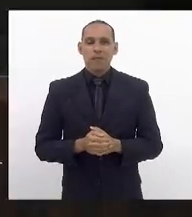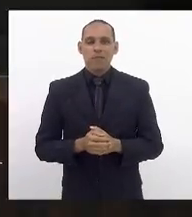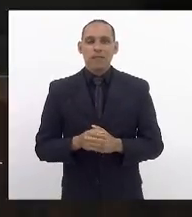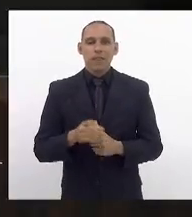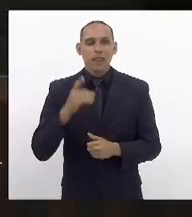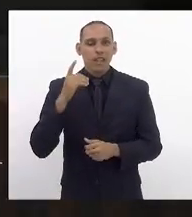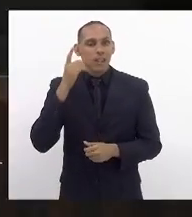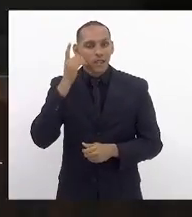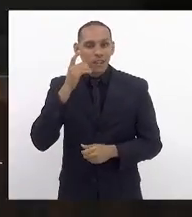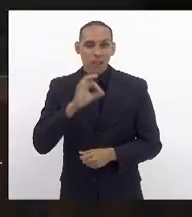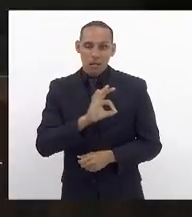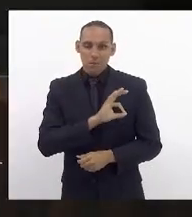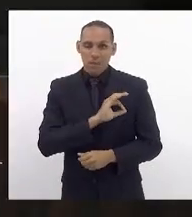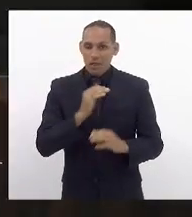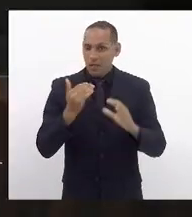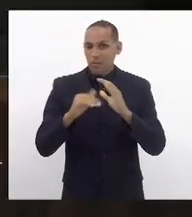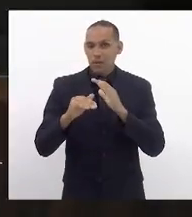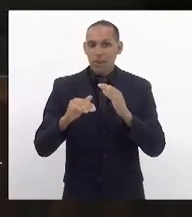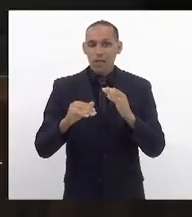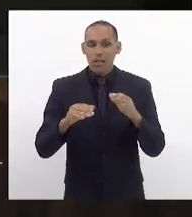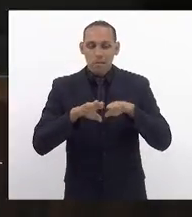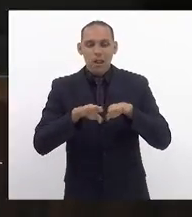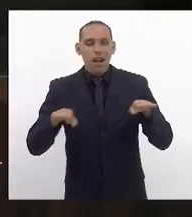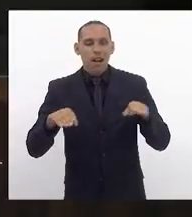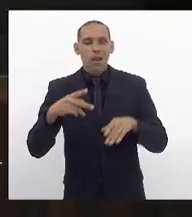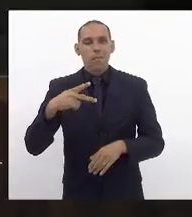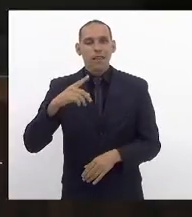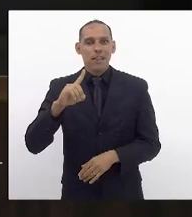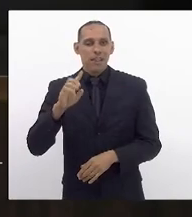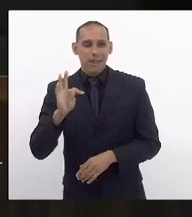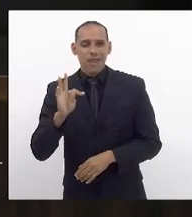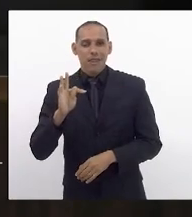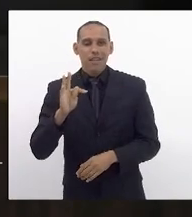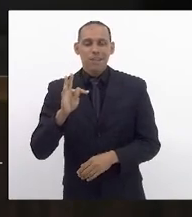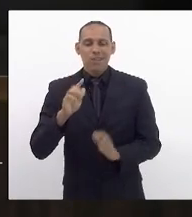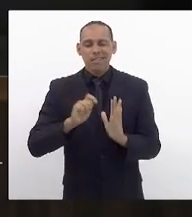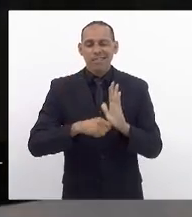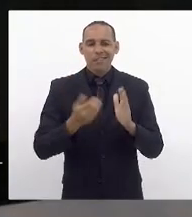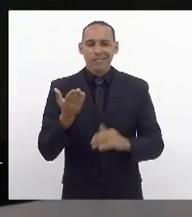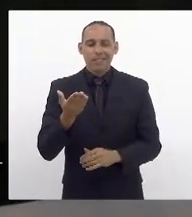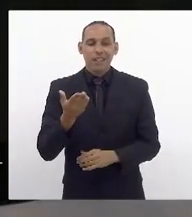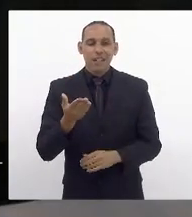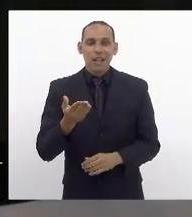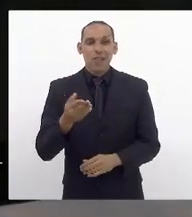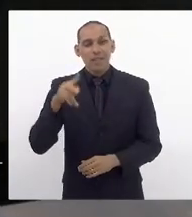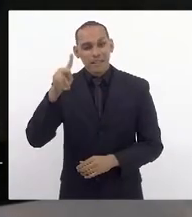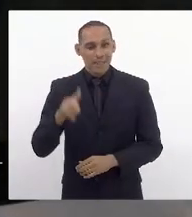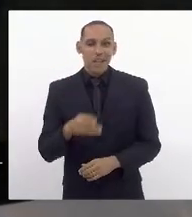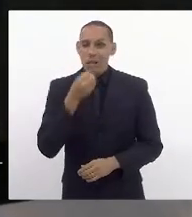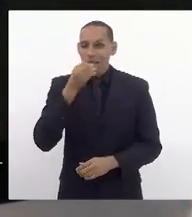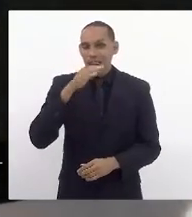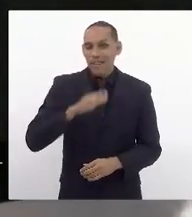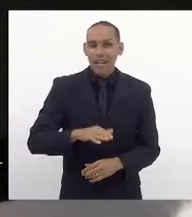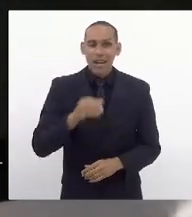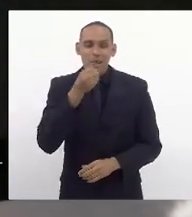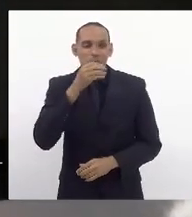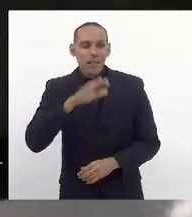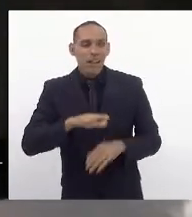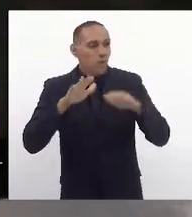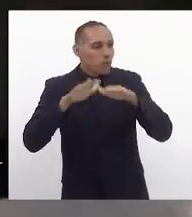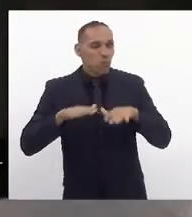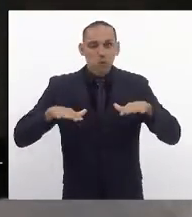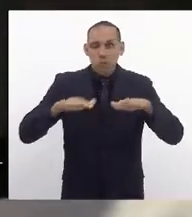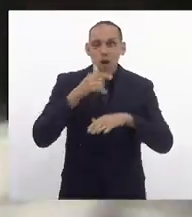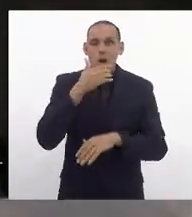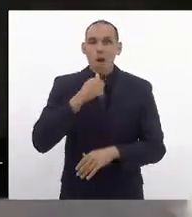Deputada Marta Rocha, para encaminhar pelo PDT e autora. Presidente, boa tarde a todas